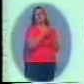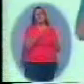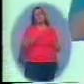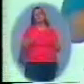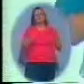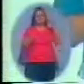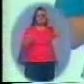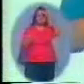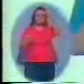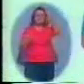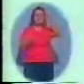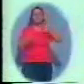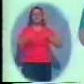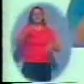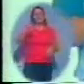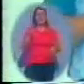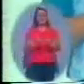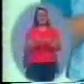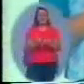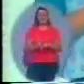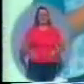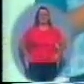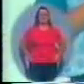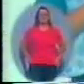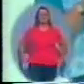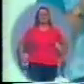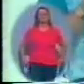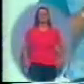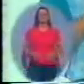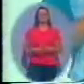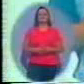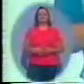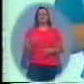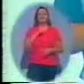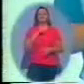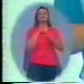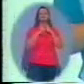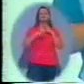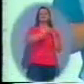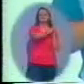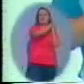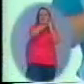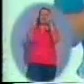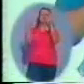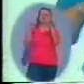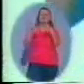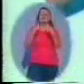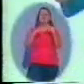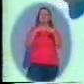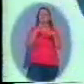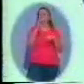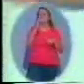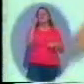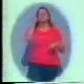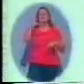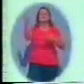Ou também tem outro motivo, que a pessoa está longe, né? Aí você não alcança ela de jeito nenhum. O que nós vamos